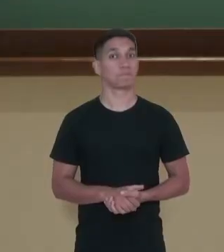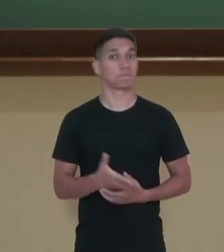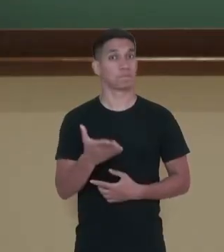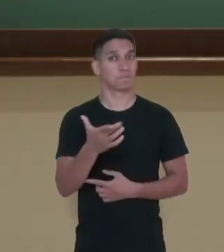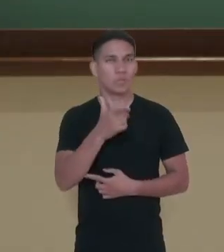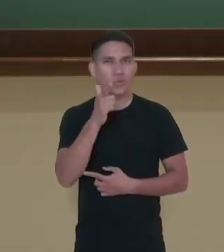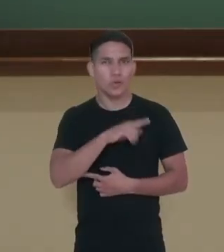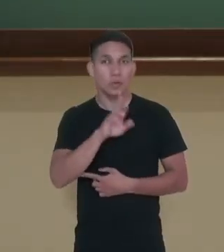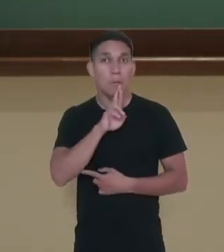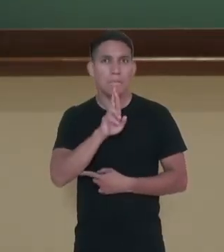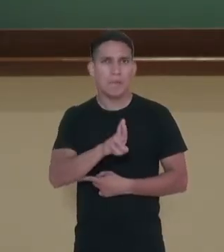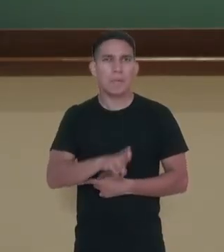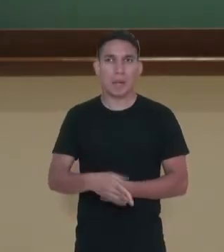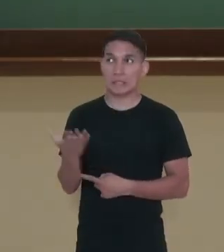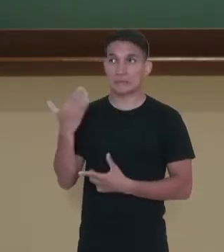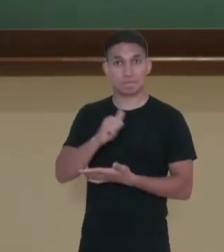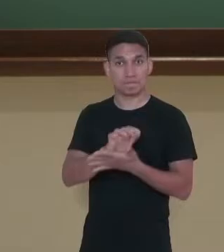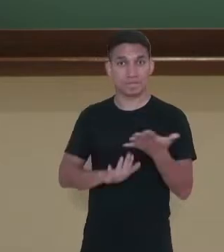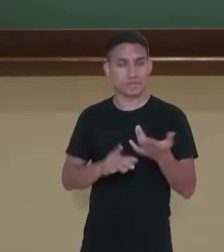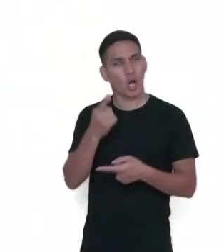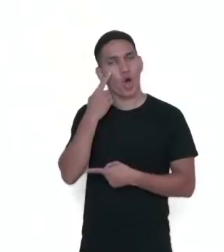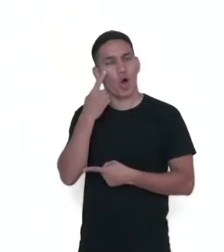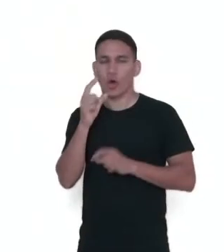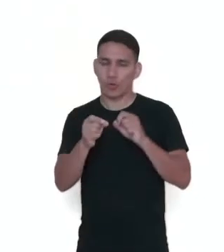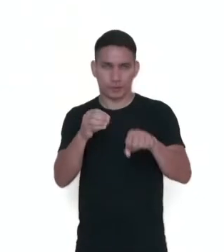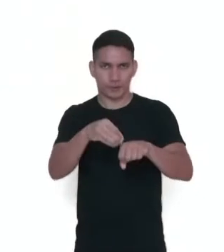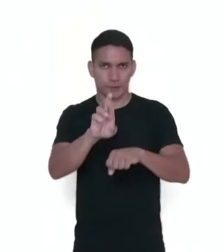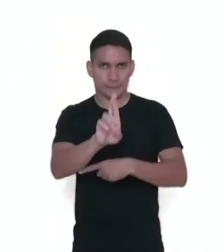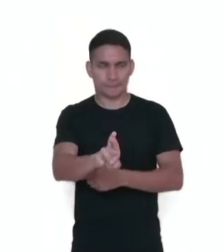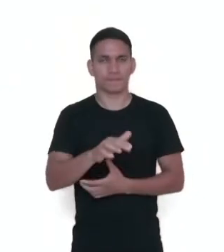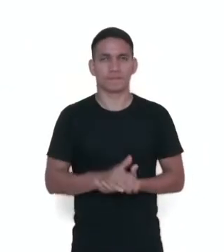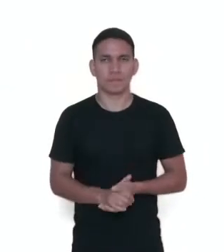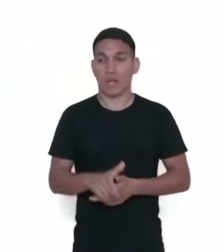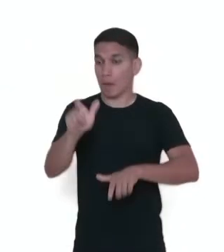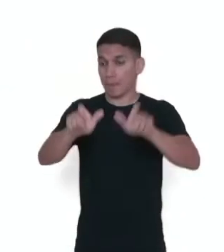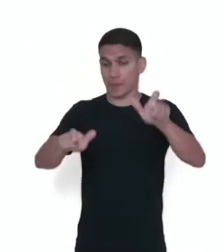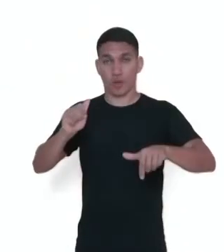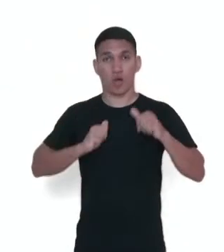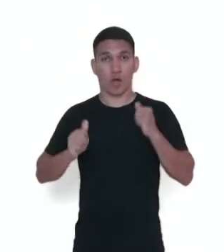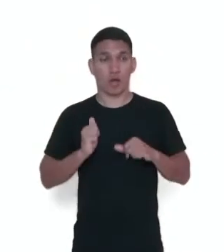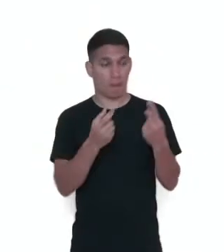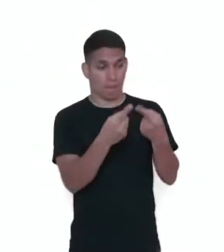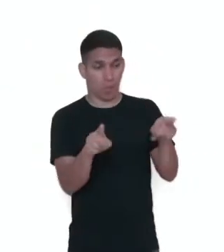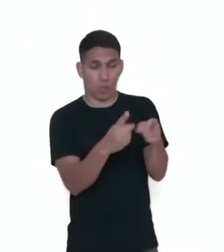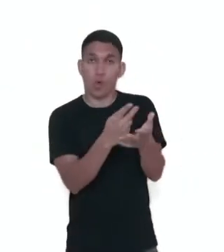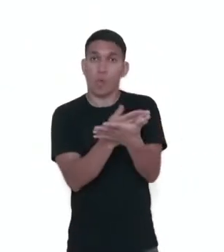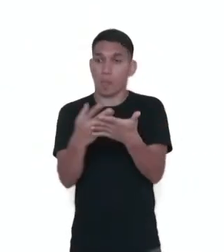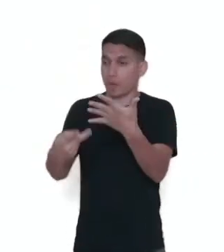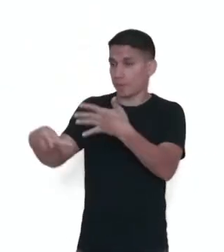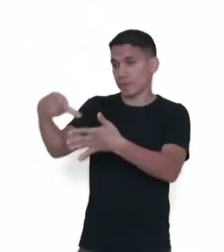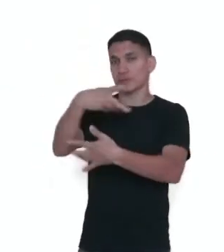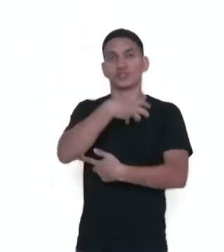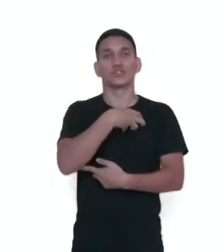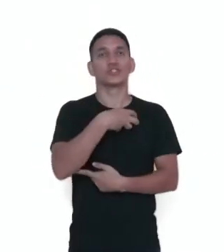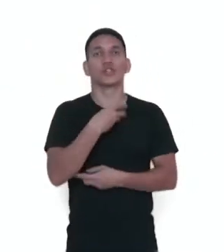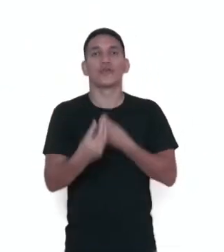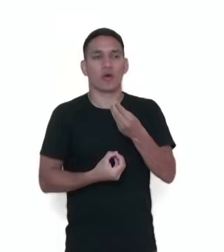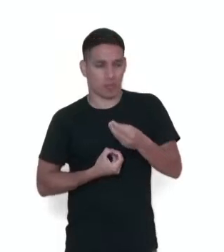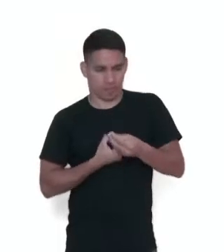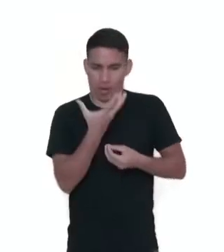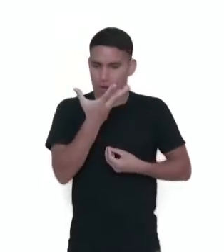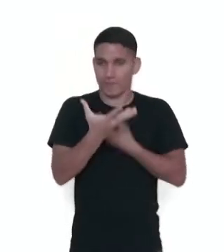E aí, galera, conseguiu fazer a atividade? Veja, os artistas músicos começaram a priorizar formas de